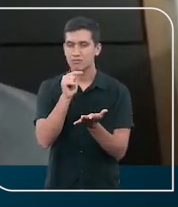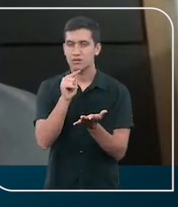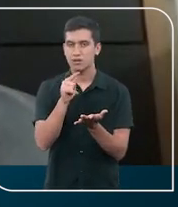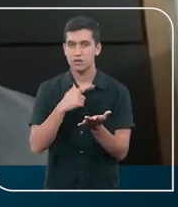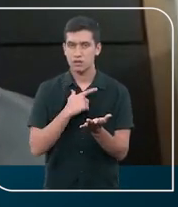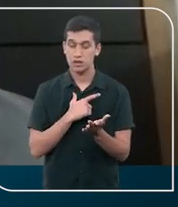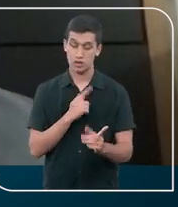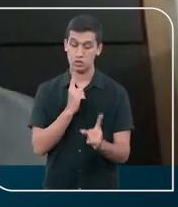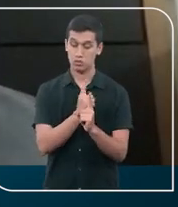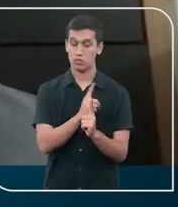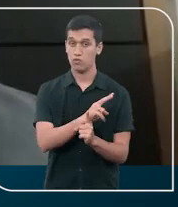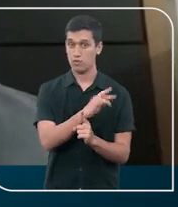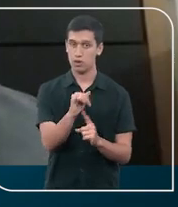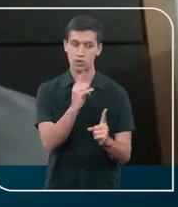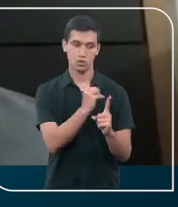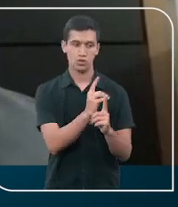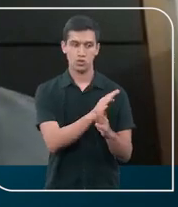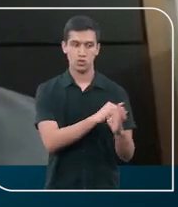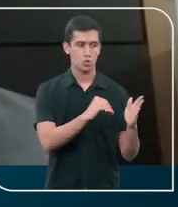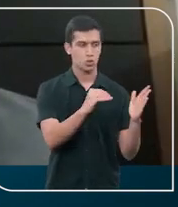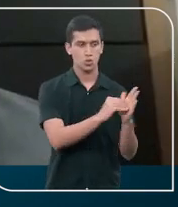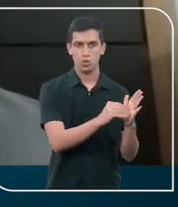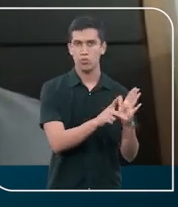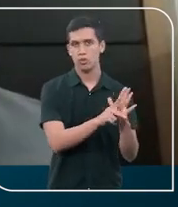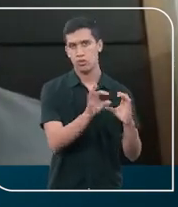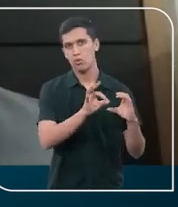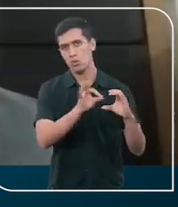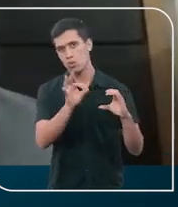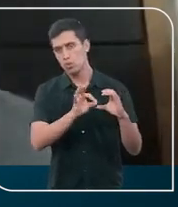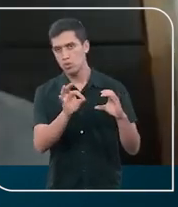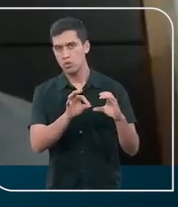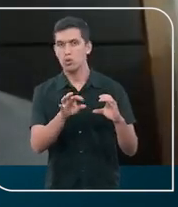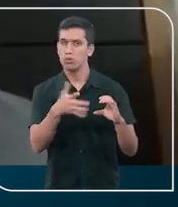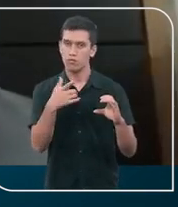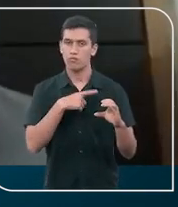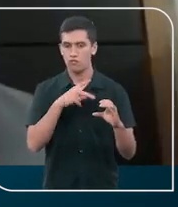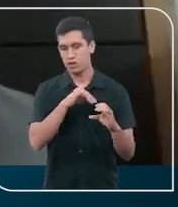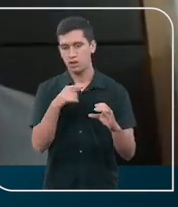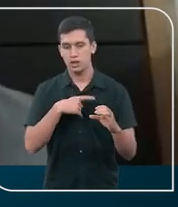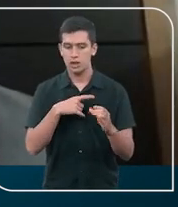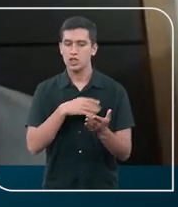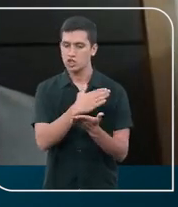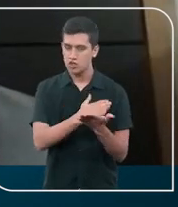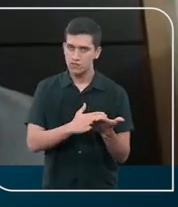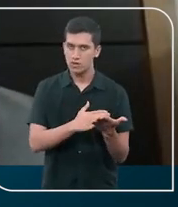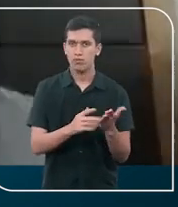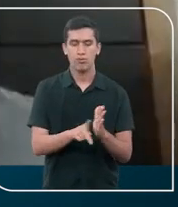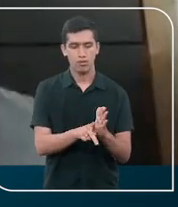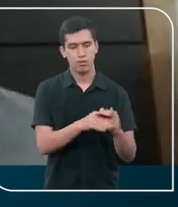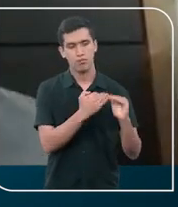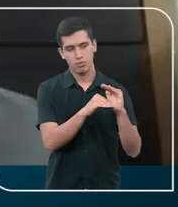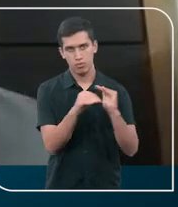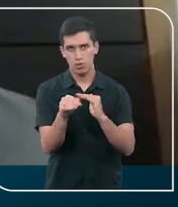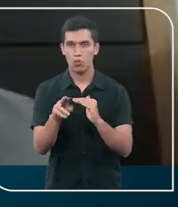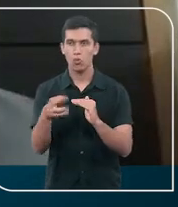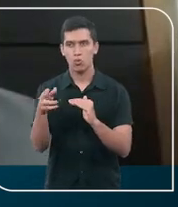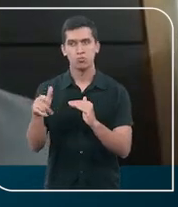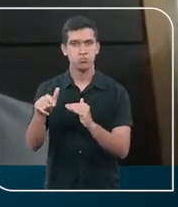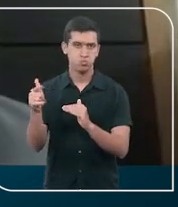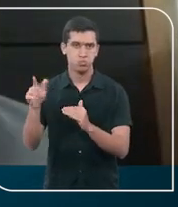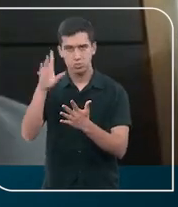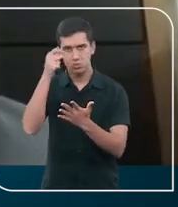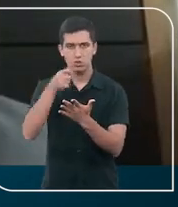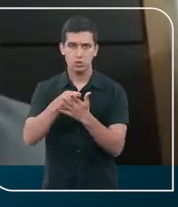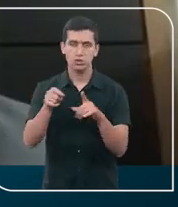o rateio das cotas condominiais, né? Ou vai ser pela fração ideal ou por outro critério que ela estabelecer. Isso também está lá no